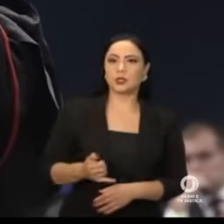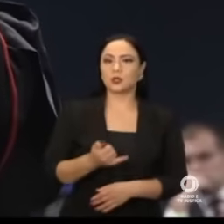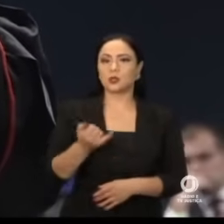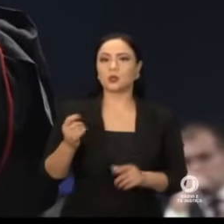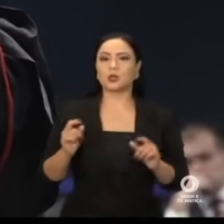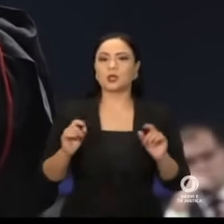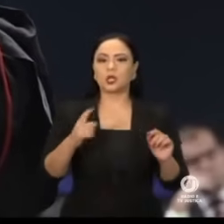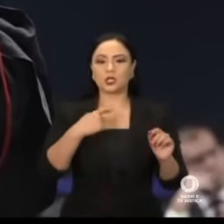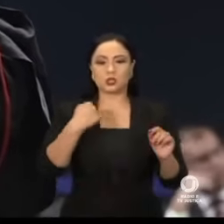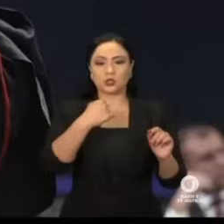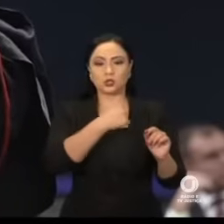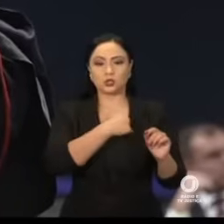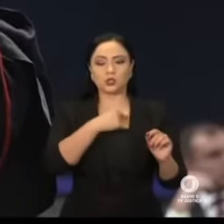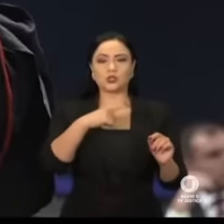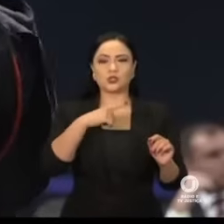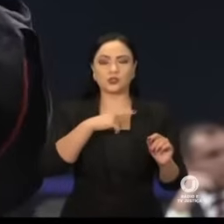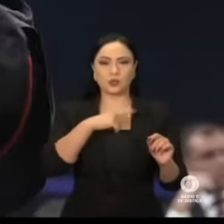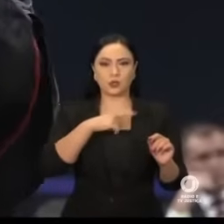nós tivemos